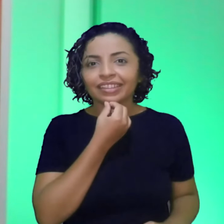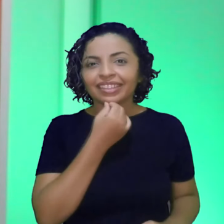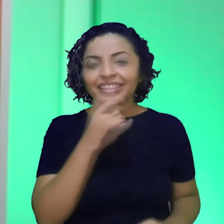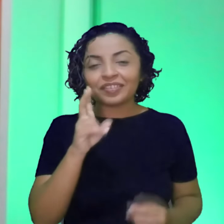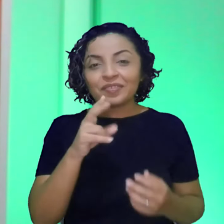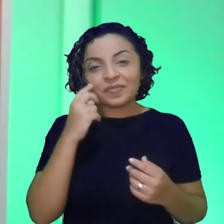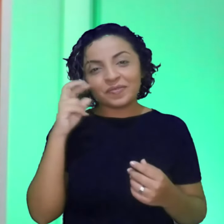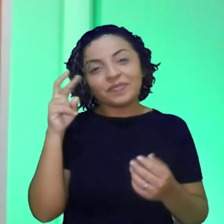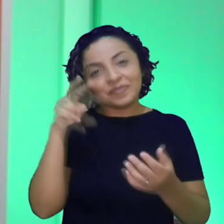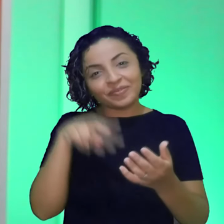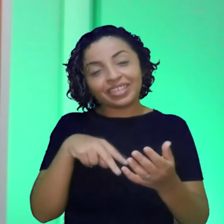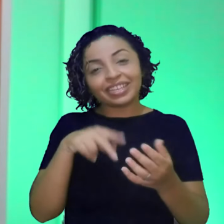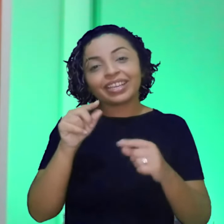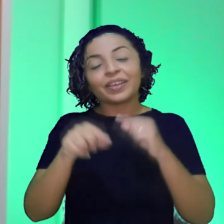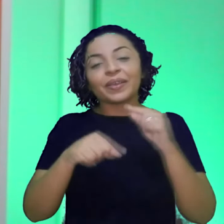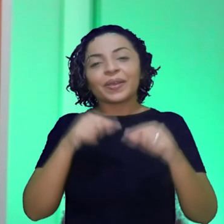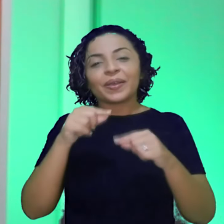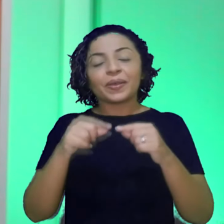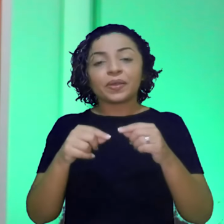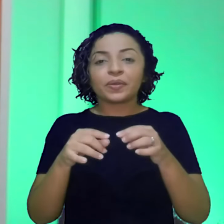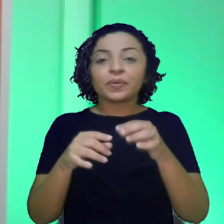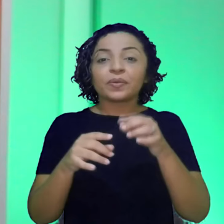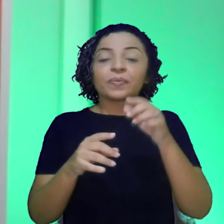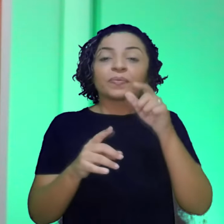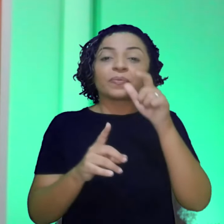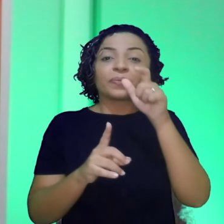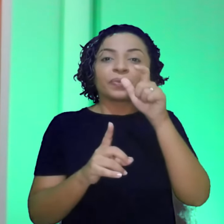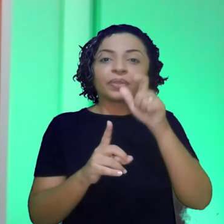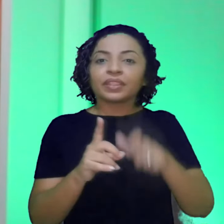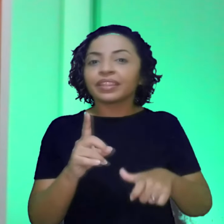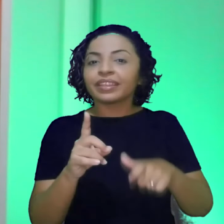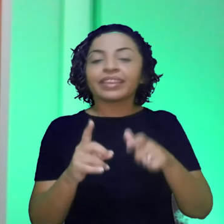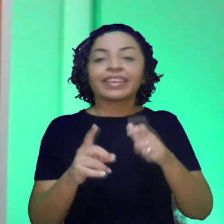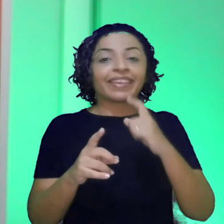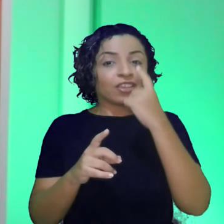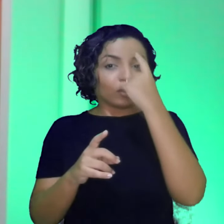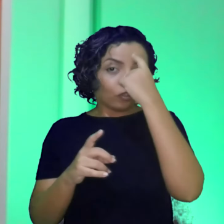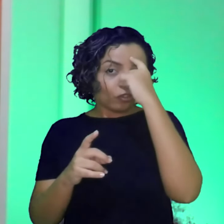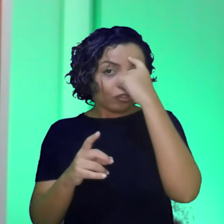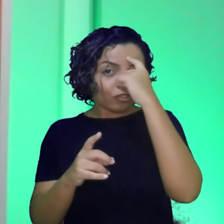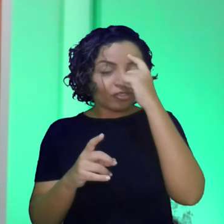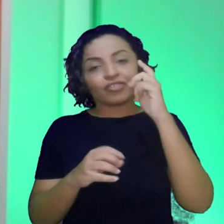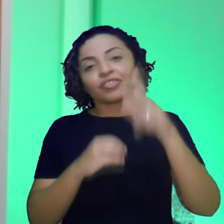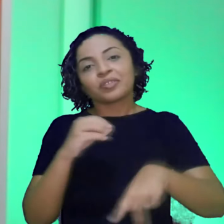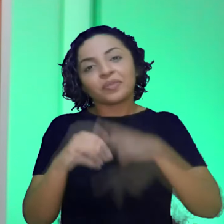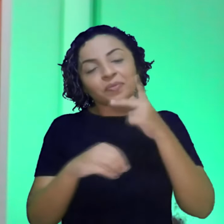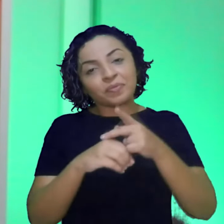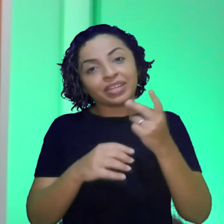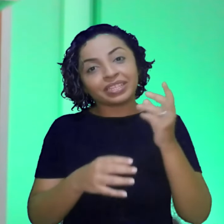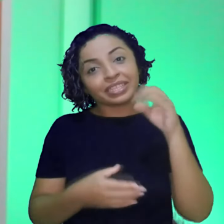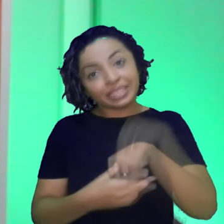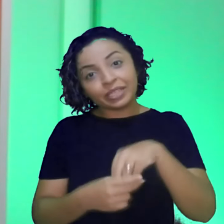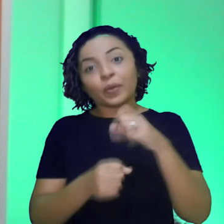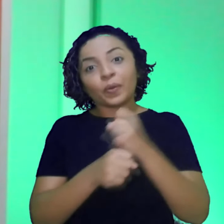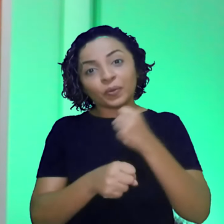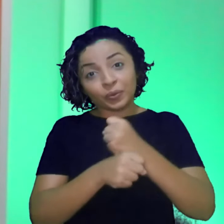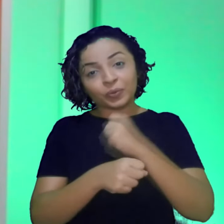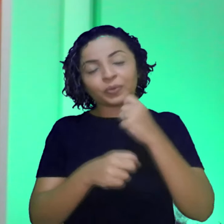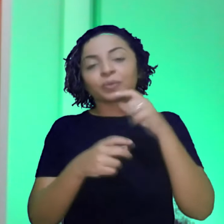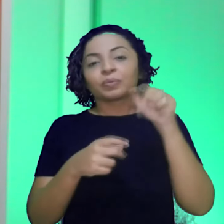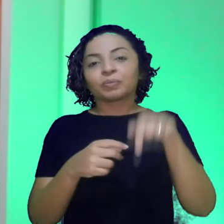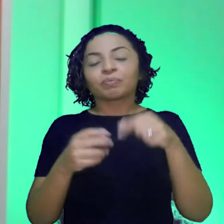Vamos ver aqui do que é que se trata. Miríade aqui de personagens na Índia, de um bairro indiano, dentro dessa construção. E a